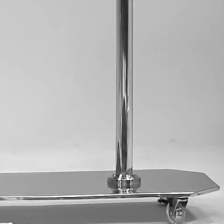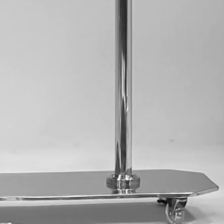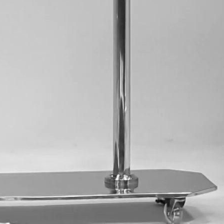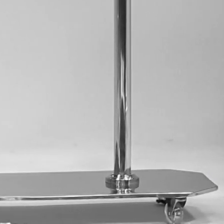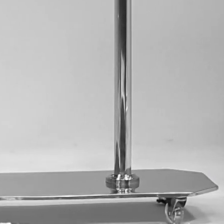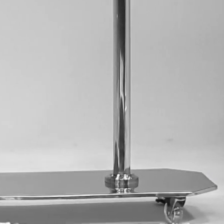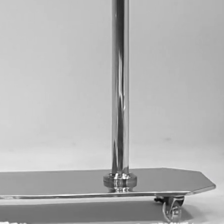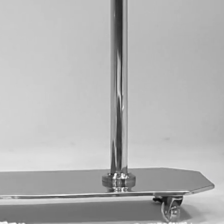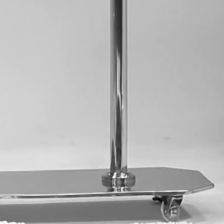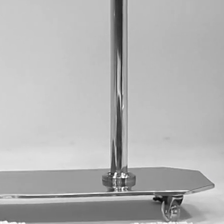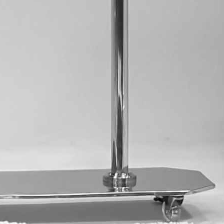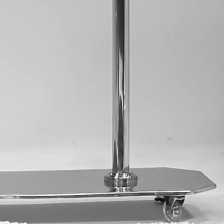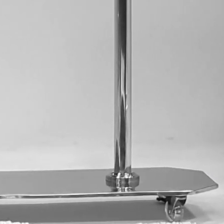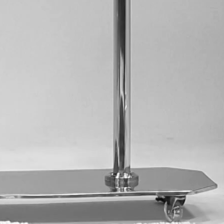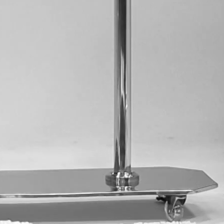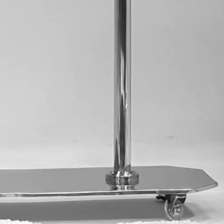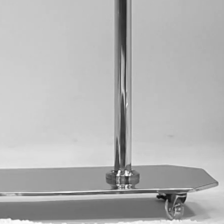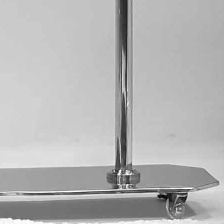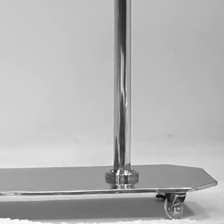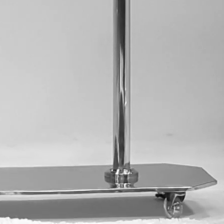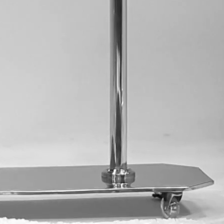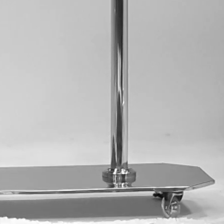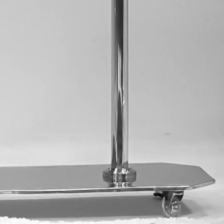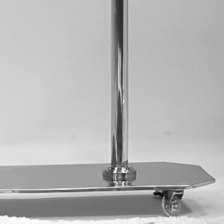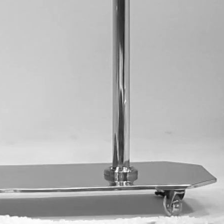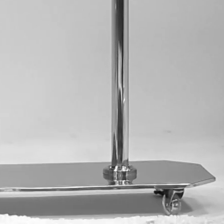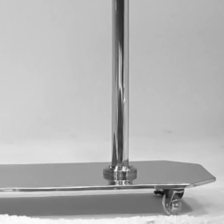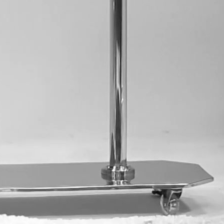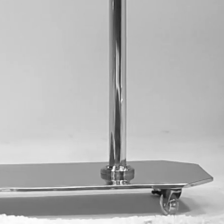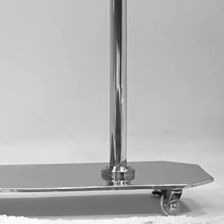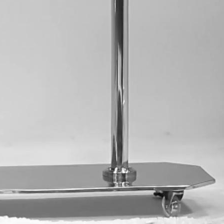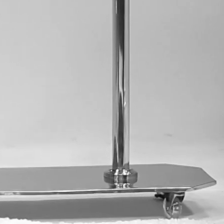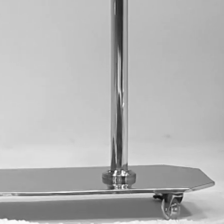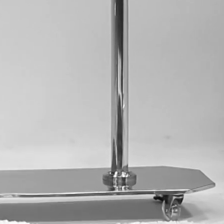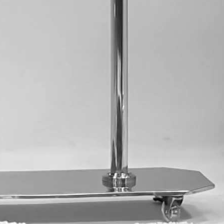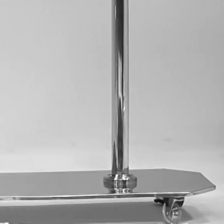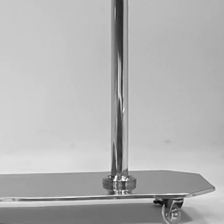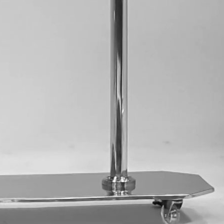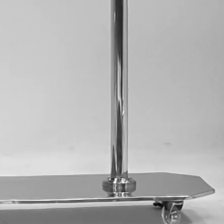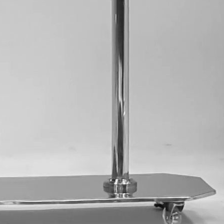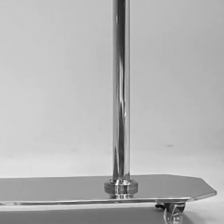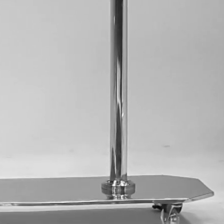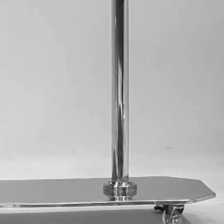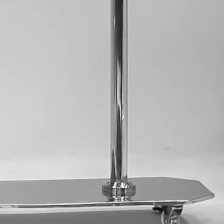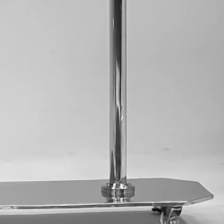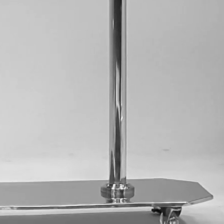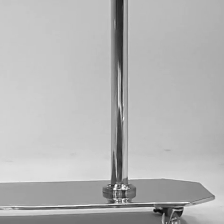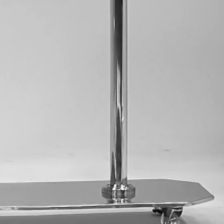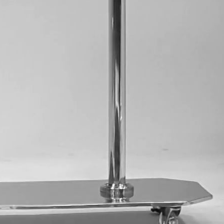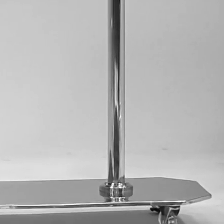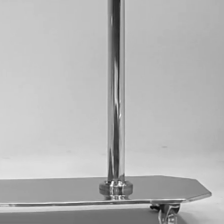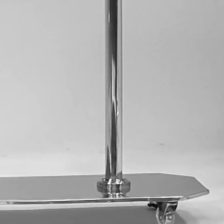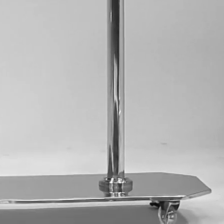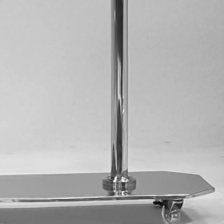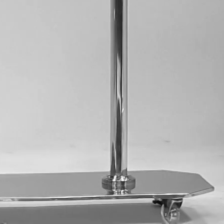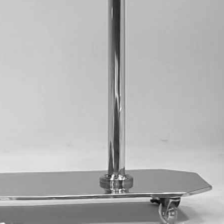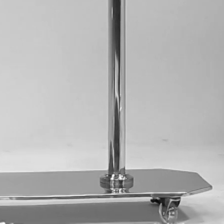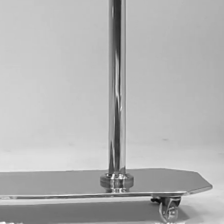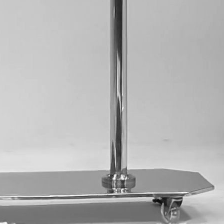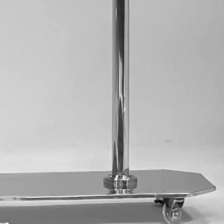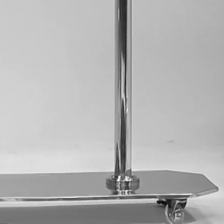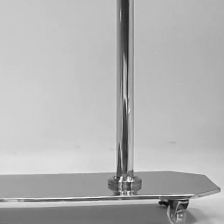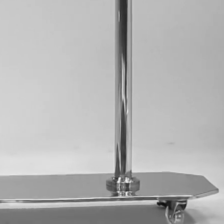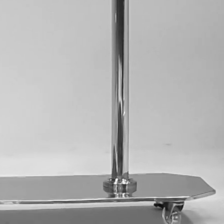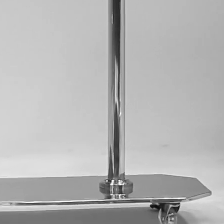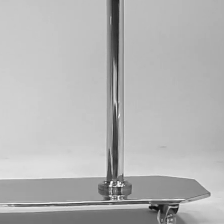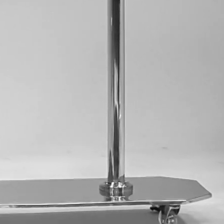mim. O nosso combinado era de casal do ano. E na primeira noite de mãos dadas com quem